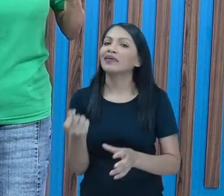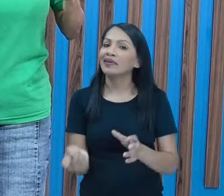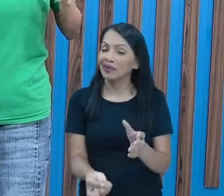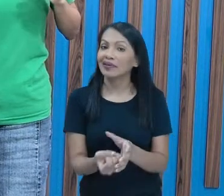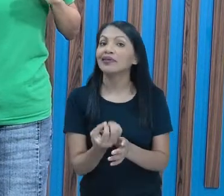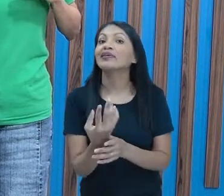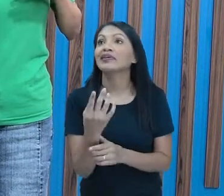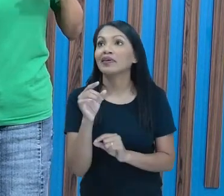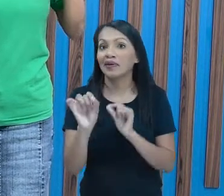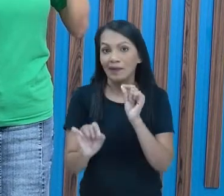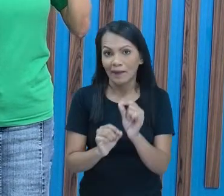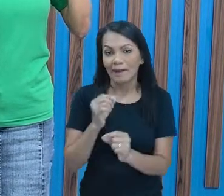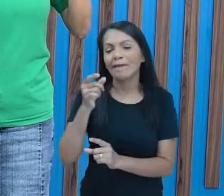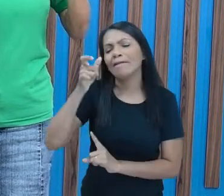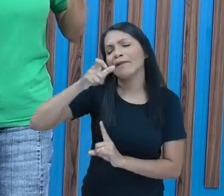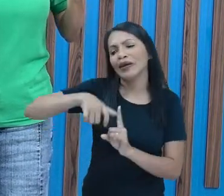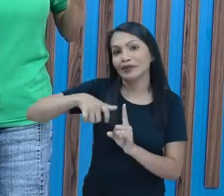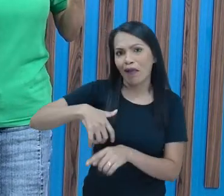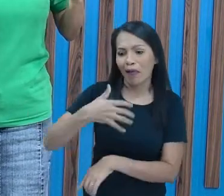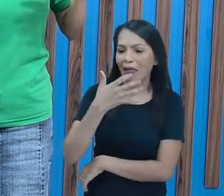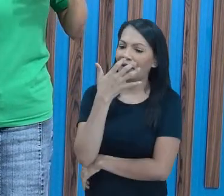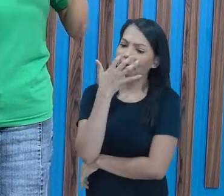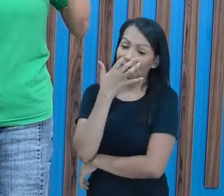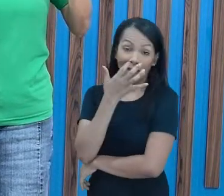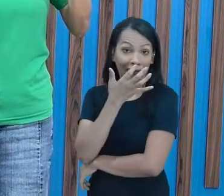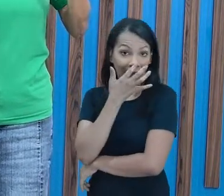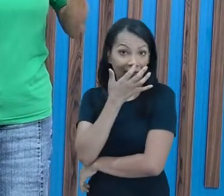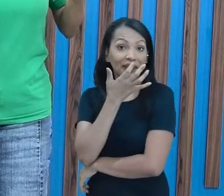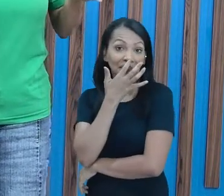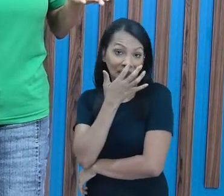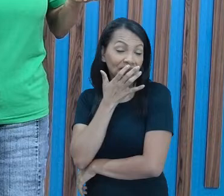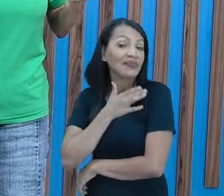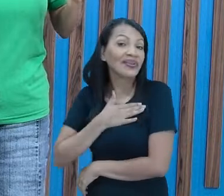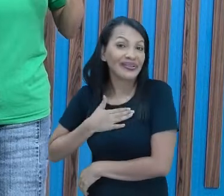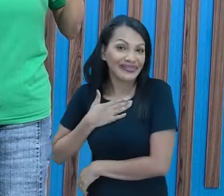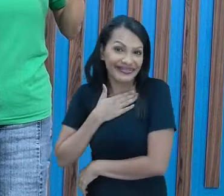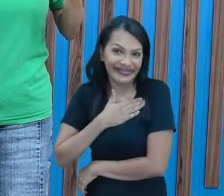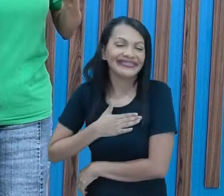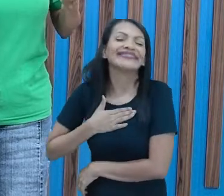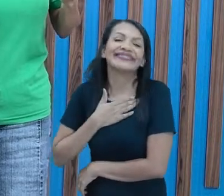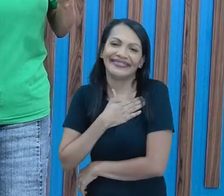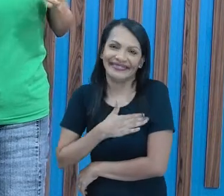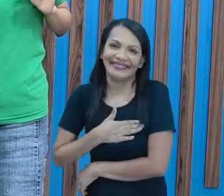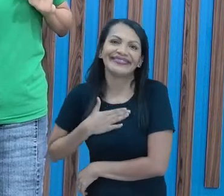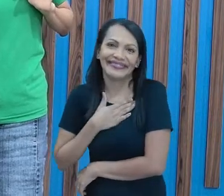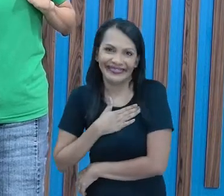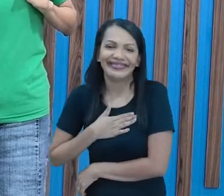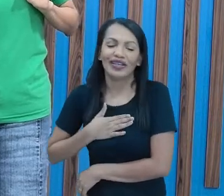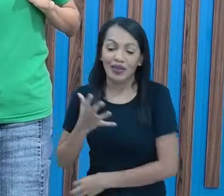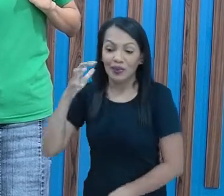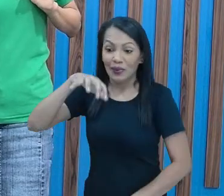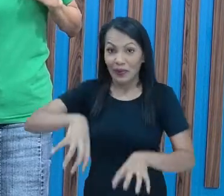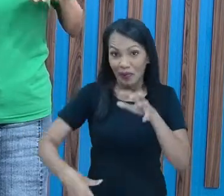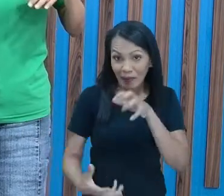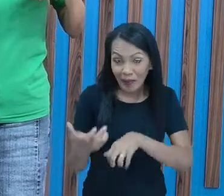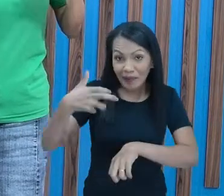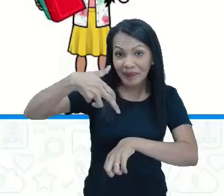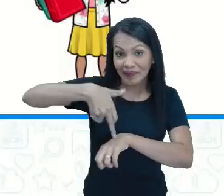tanto admira, que a gente tanto conhece, não é? E que gosta, né, de ouvir as lendas do